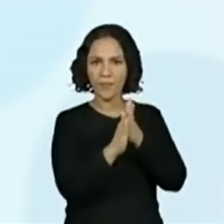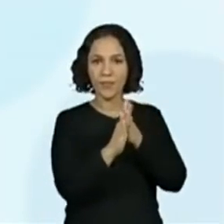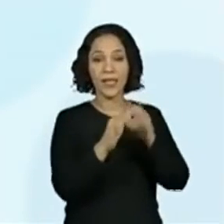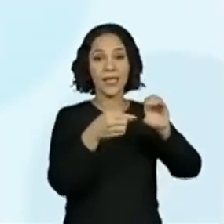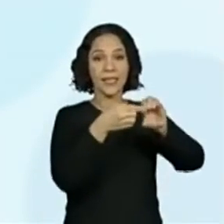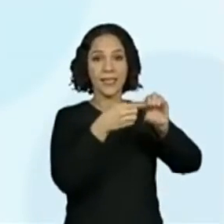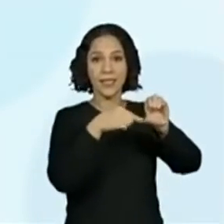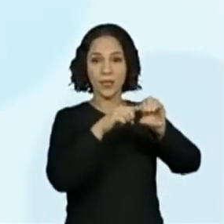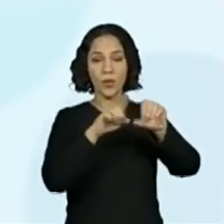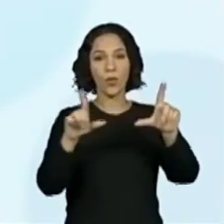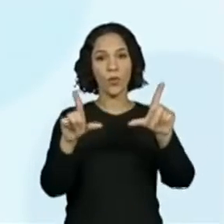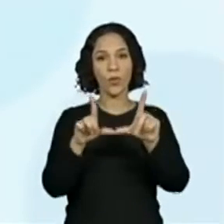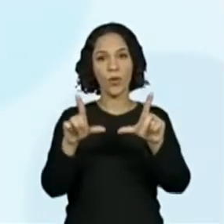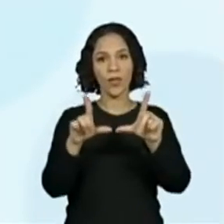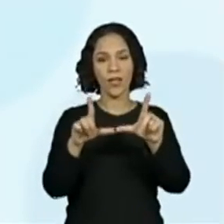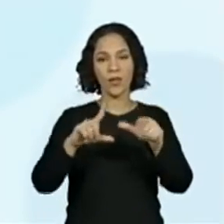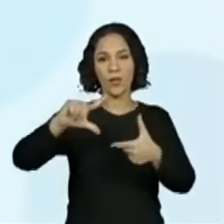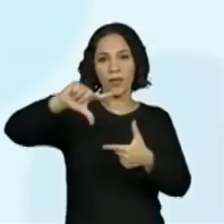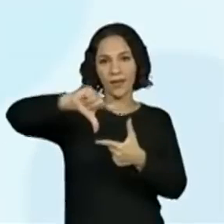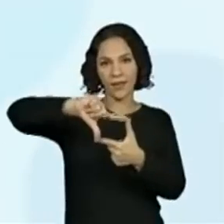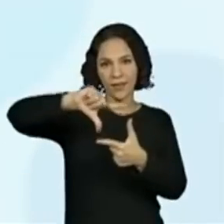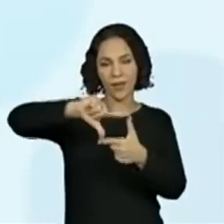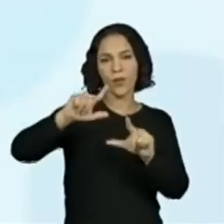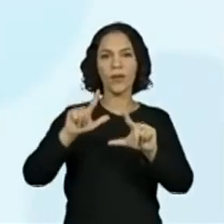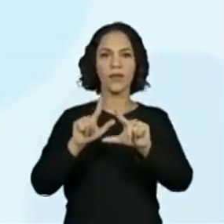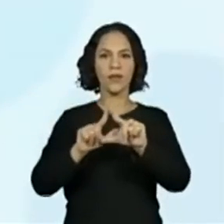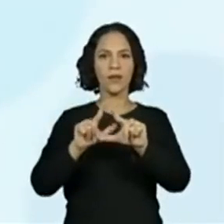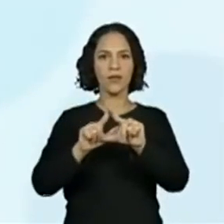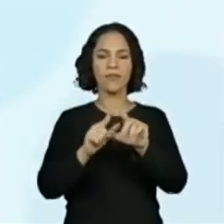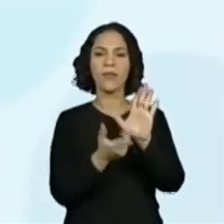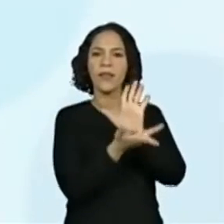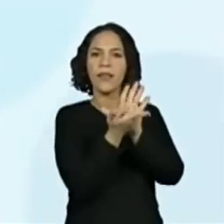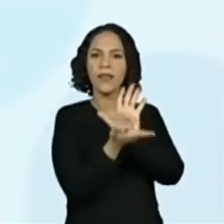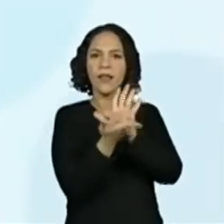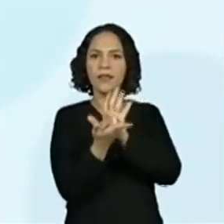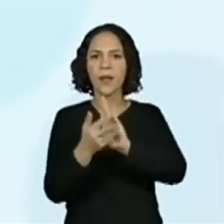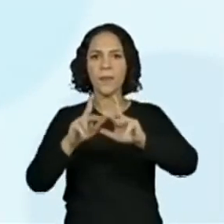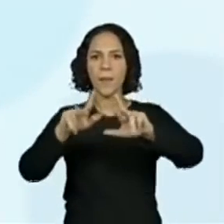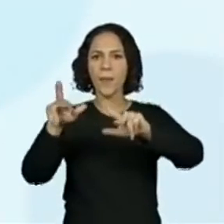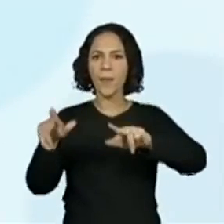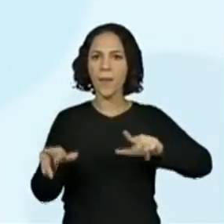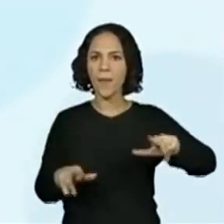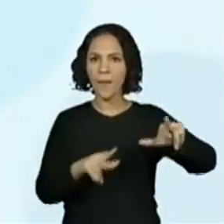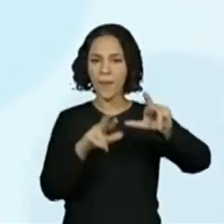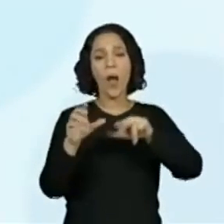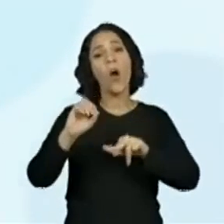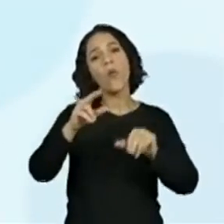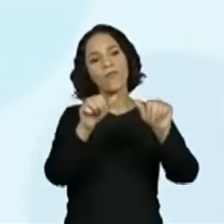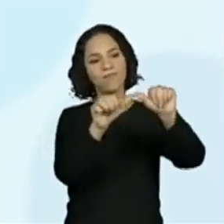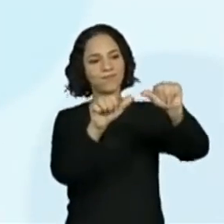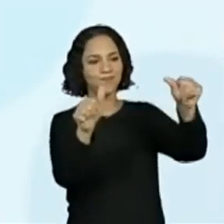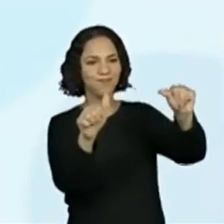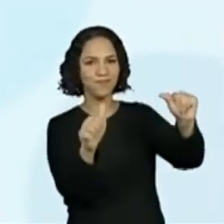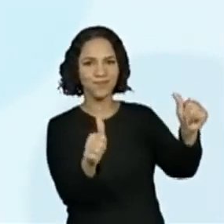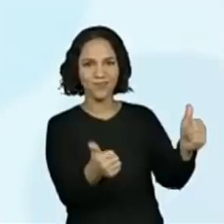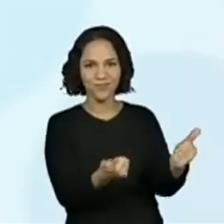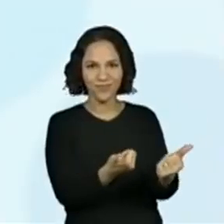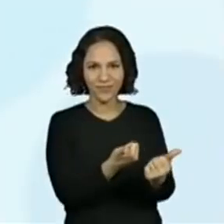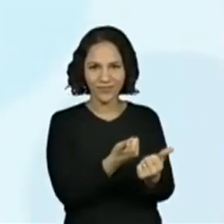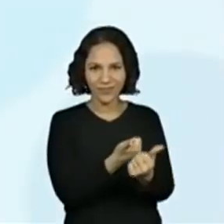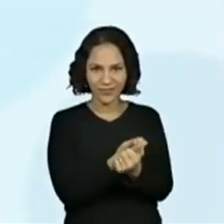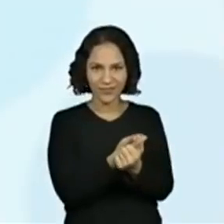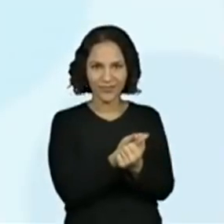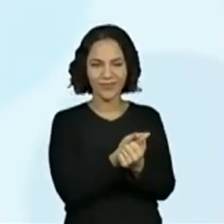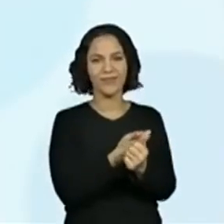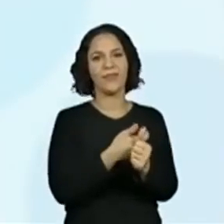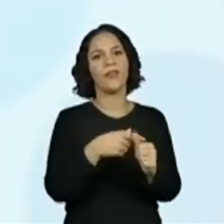triângulo em desenhos apresentados em diferentes disposições ou em contornos de faces de